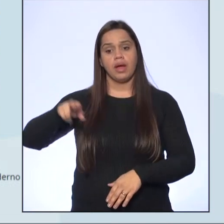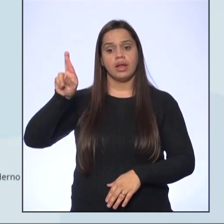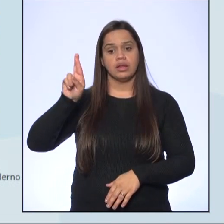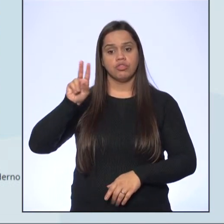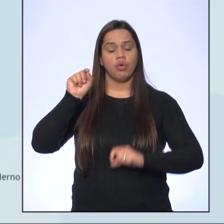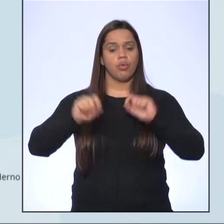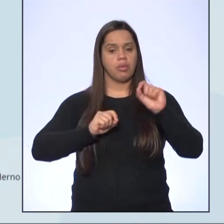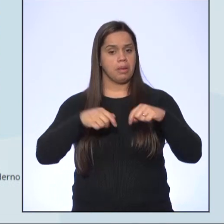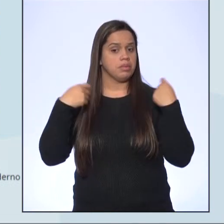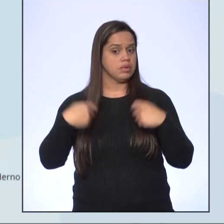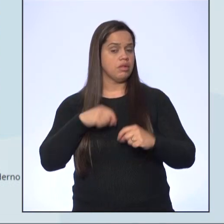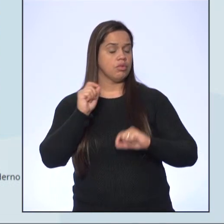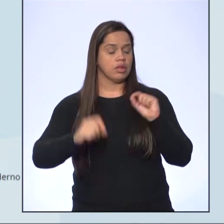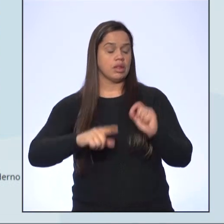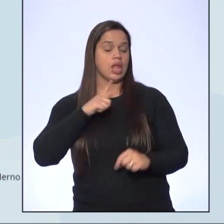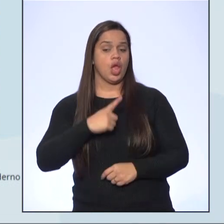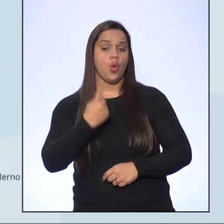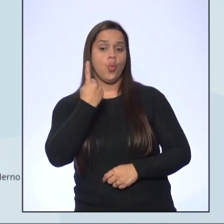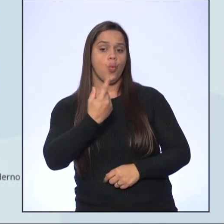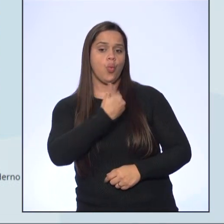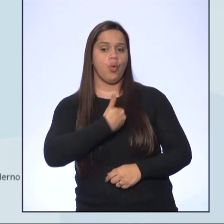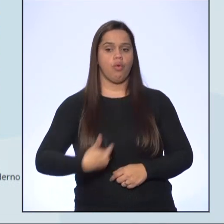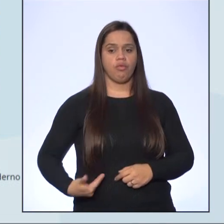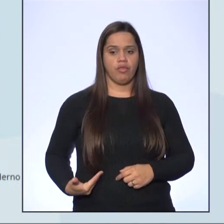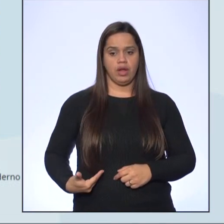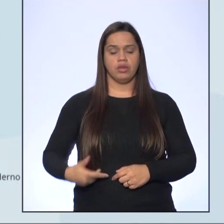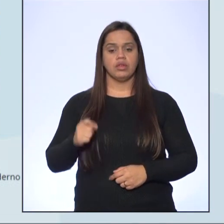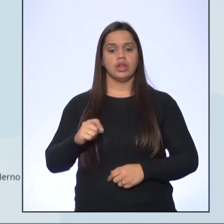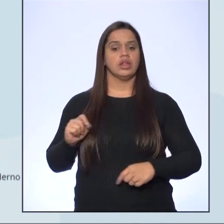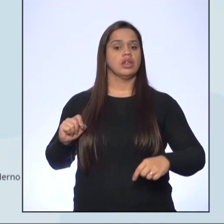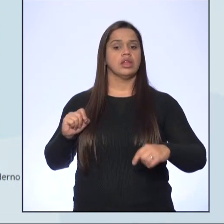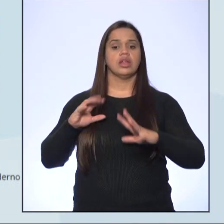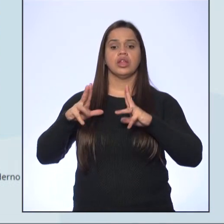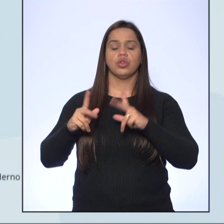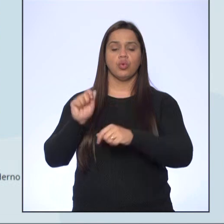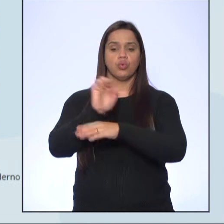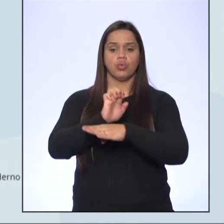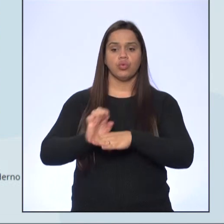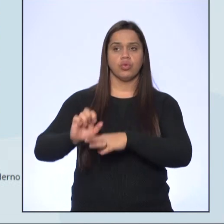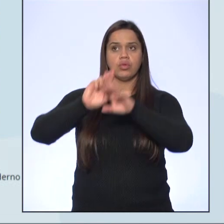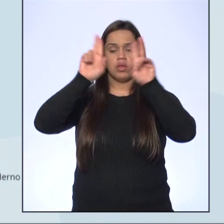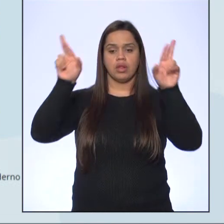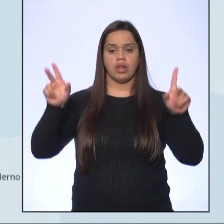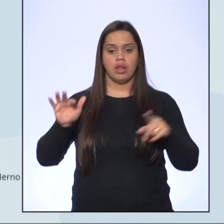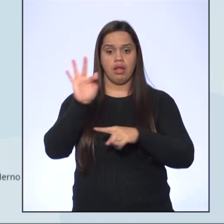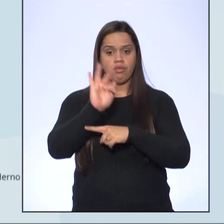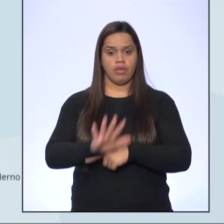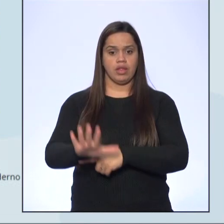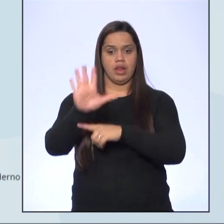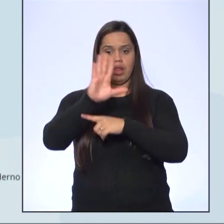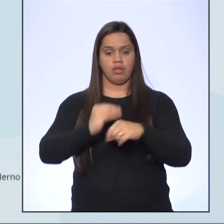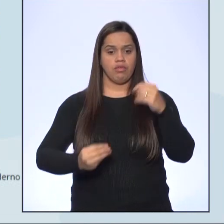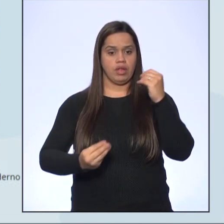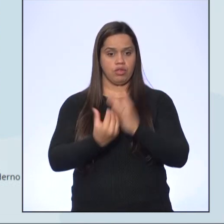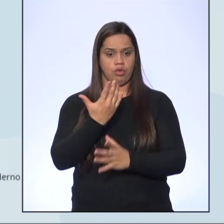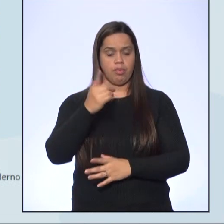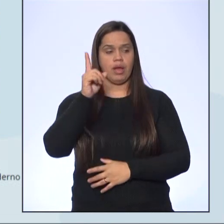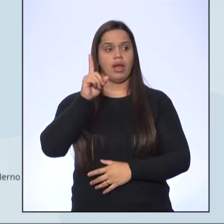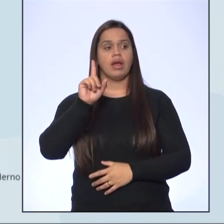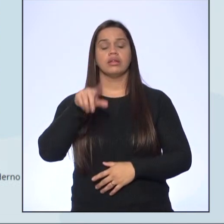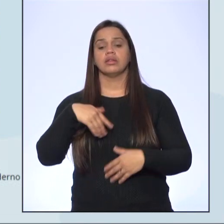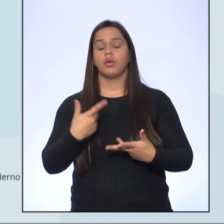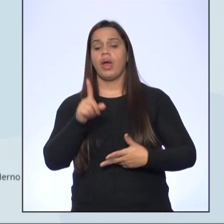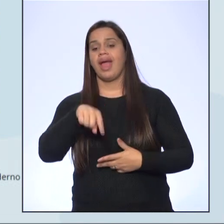deveriam, portanto, ter um só governo que confederasse os diferentes estados que hão de se formar. Essa ideia de unidade